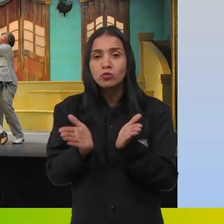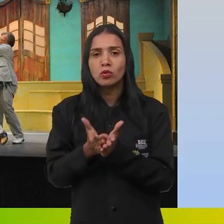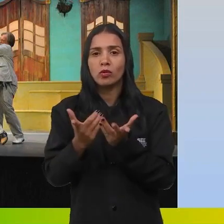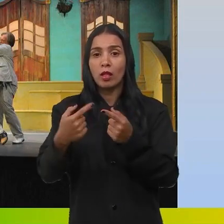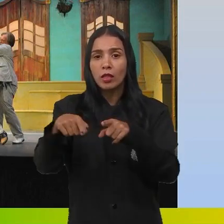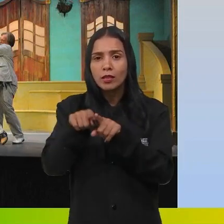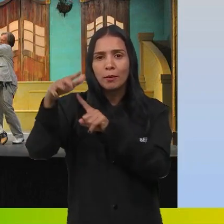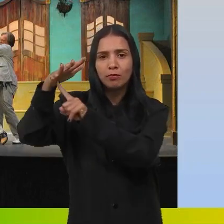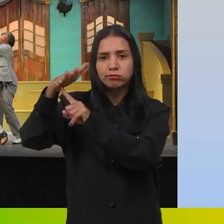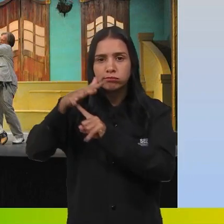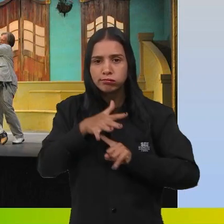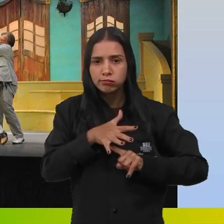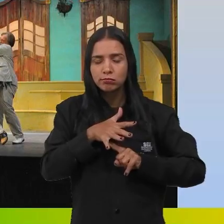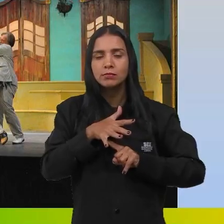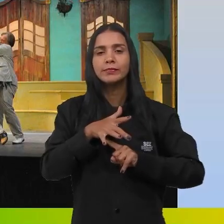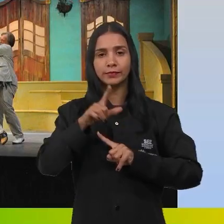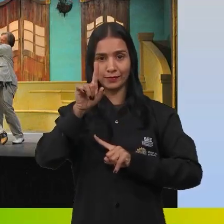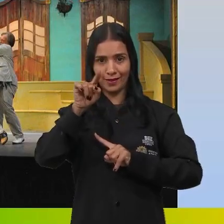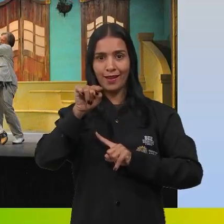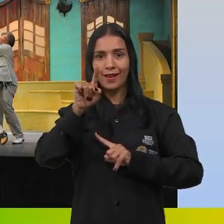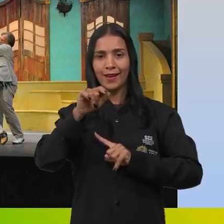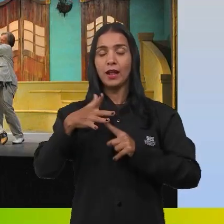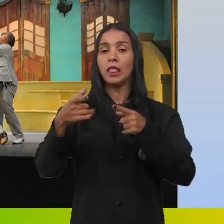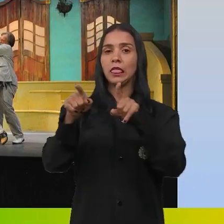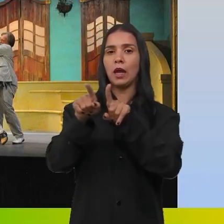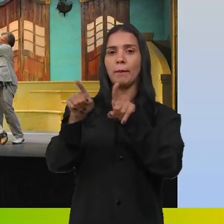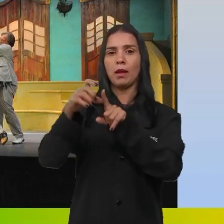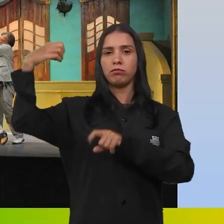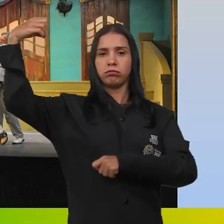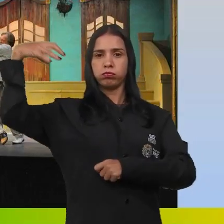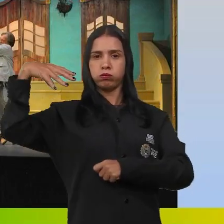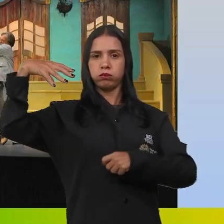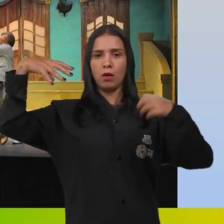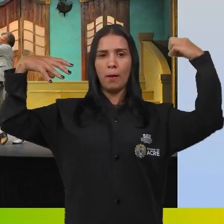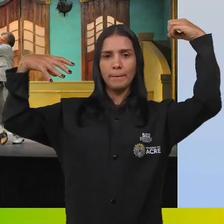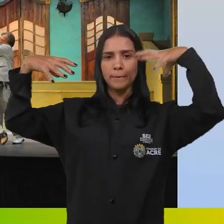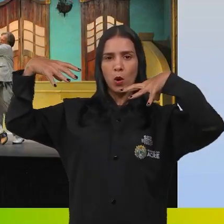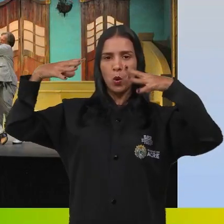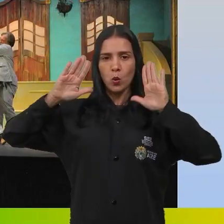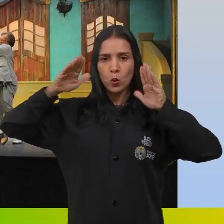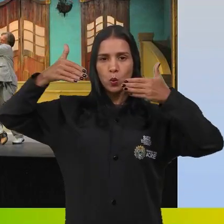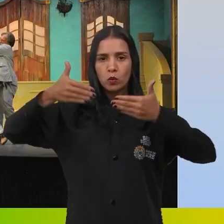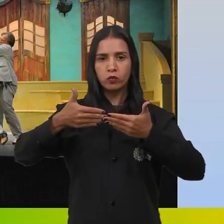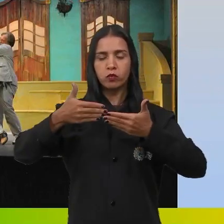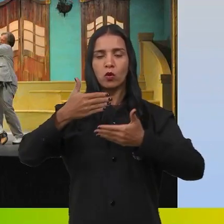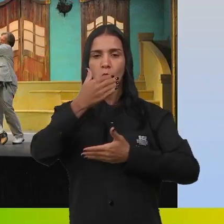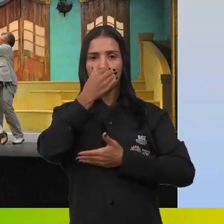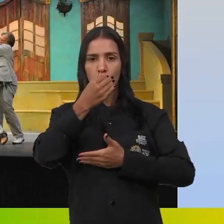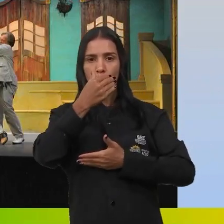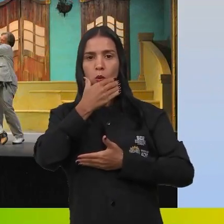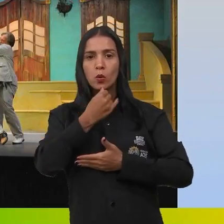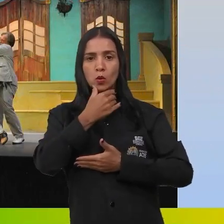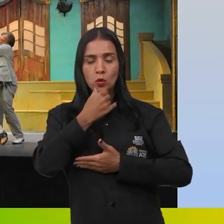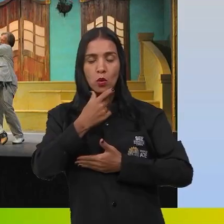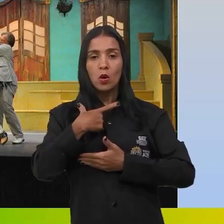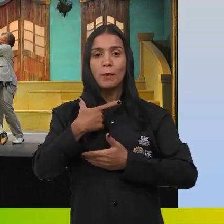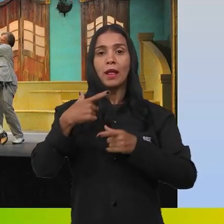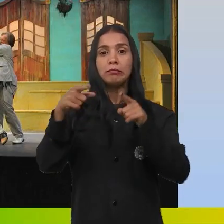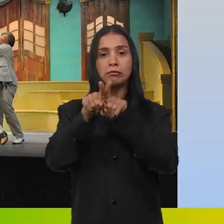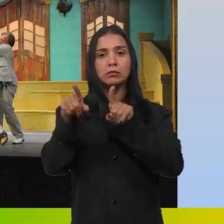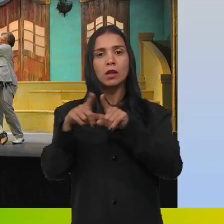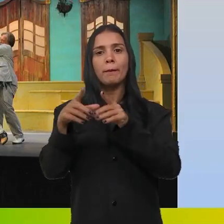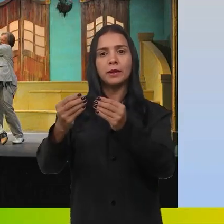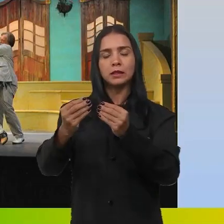opressão. Então, a iluminação concentrada sobre o ator, ela intensifica a sensação